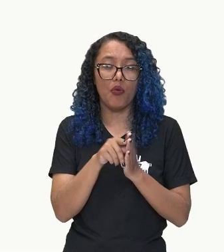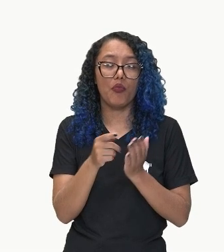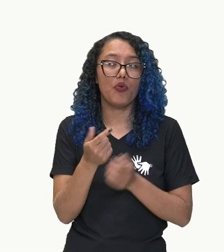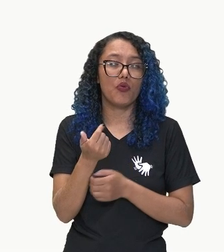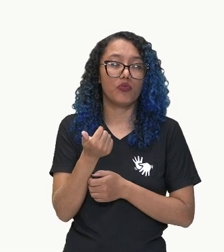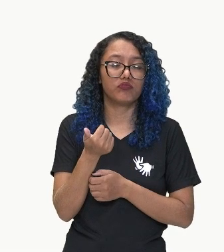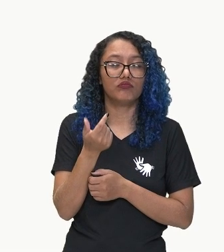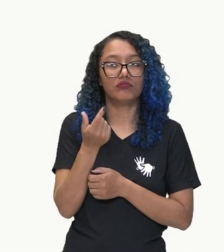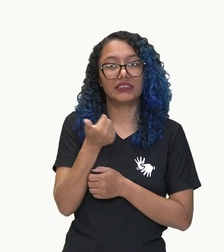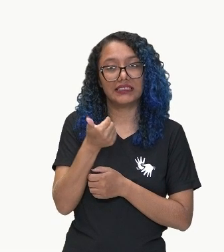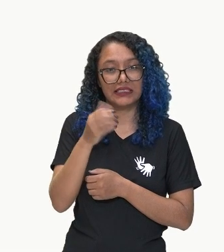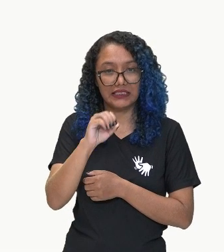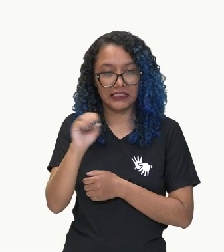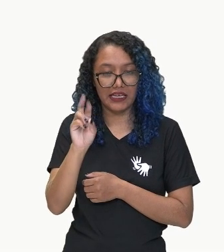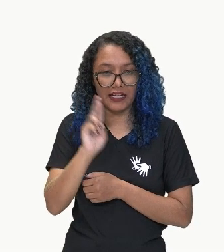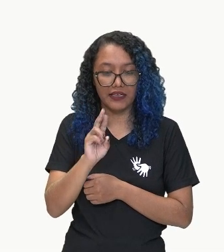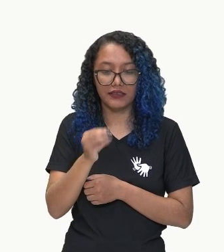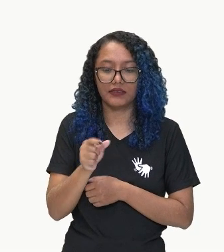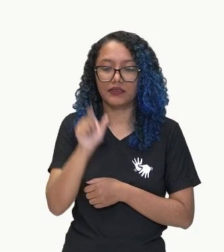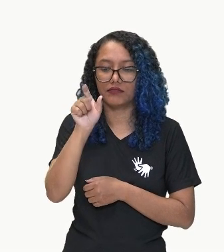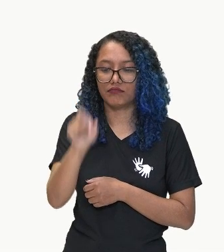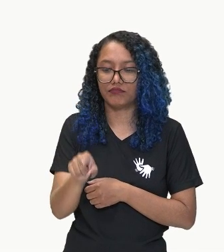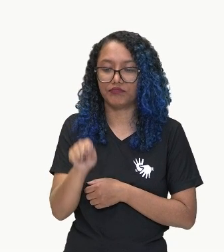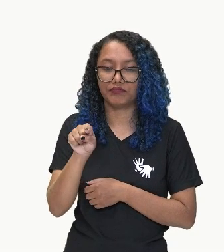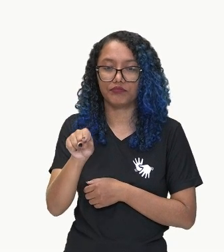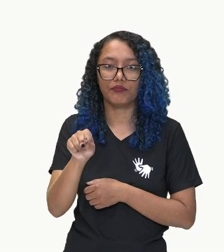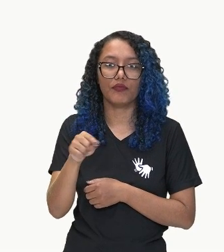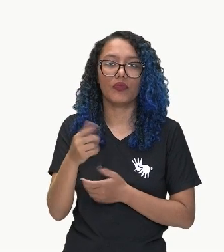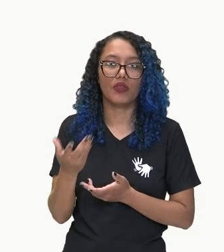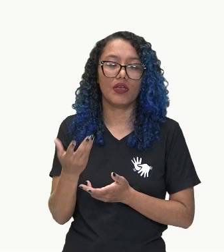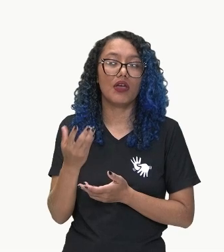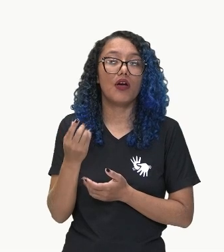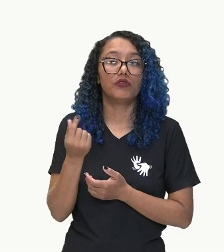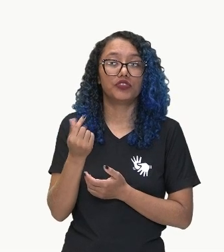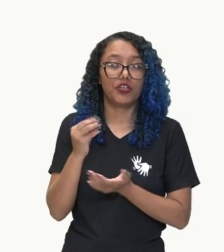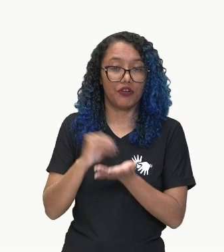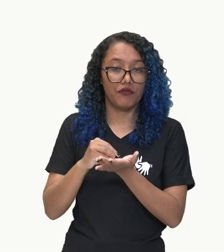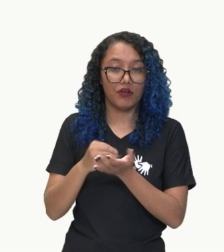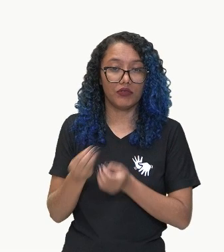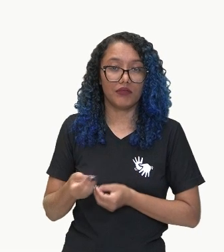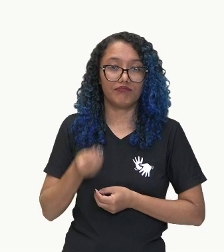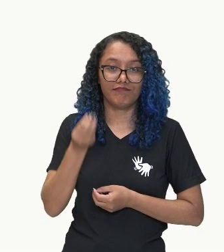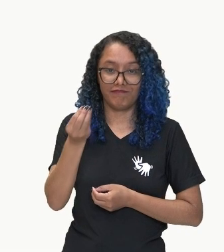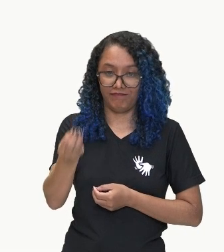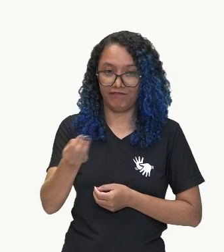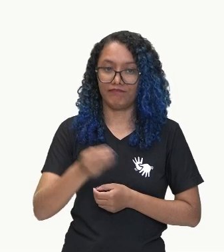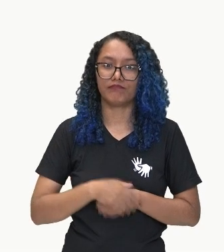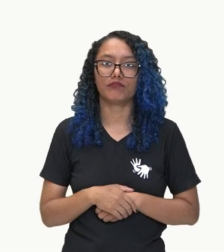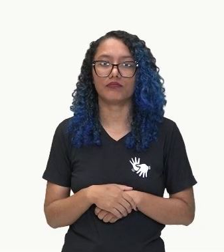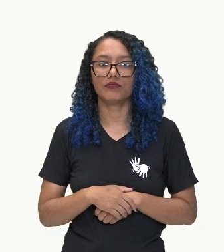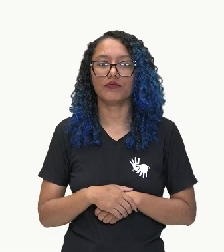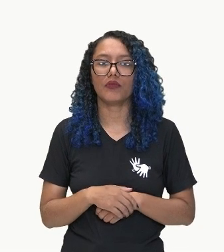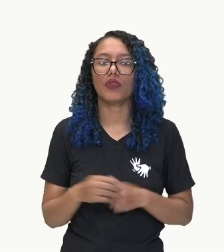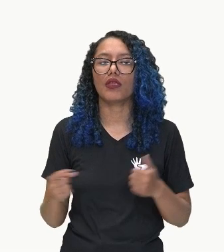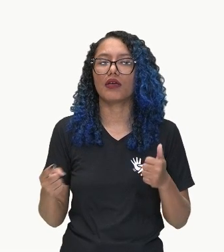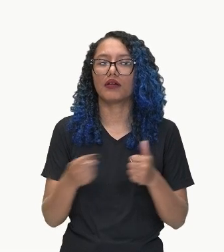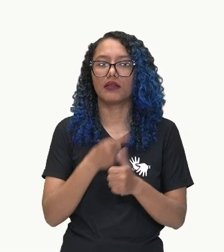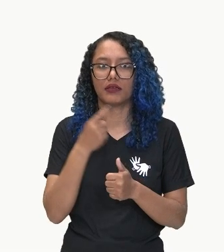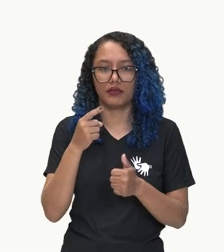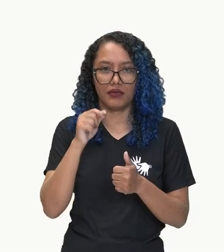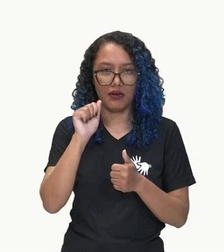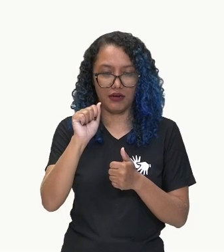a Bianca vai receber o que restar. Letra A. Que fração do